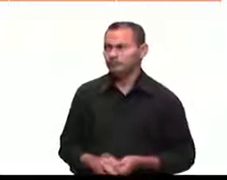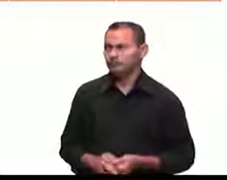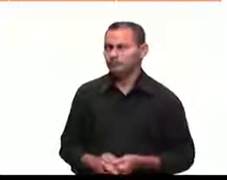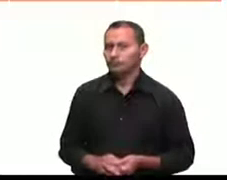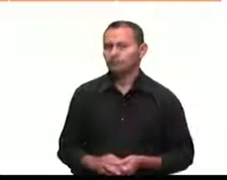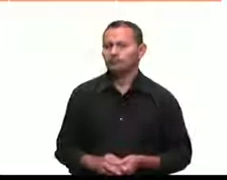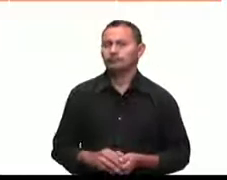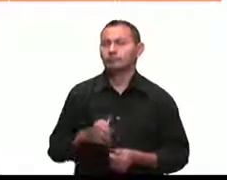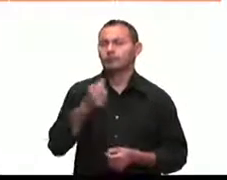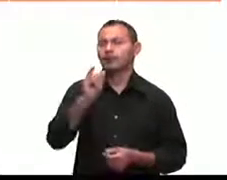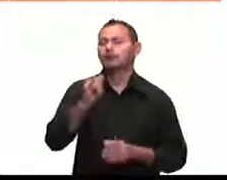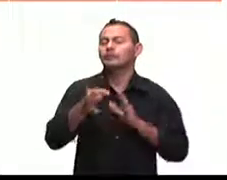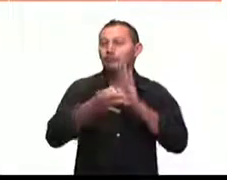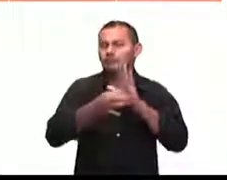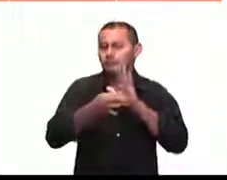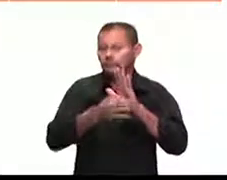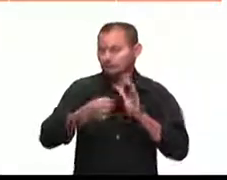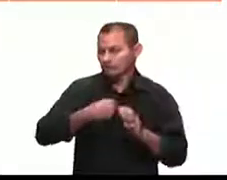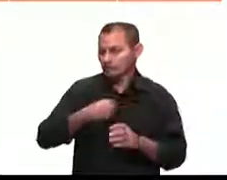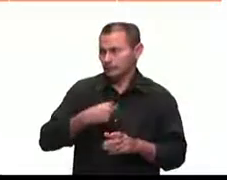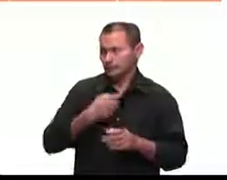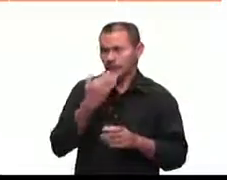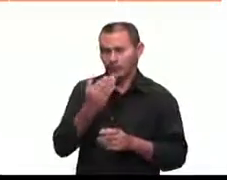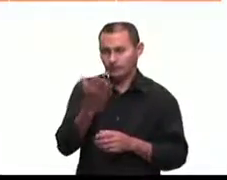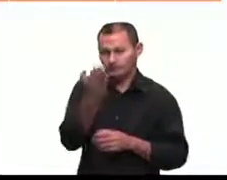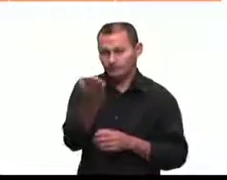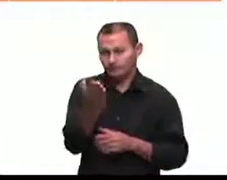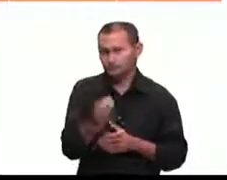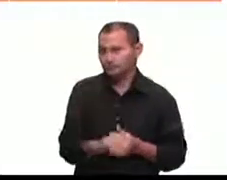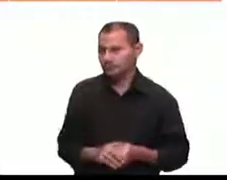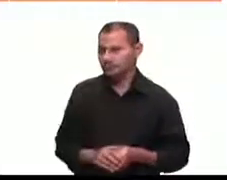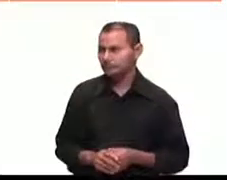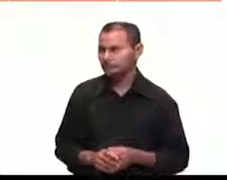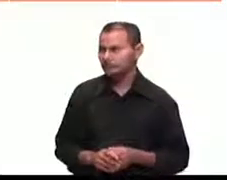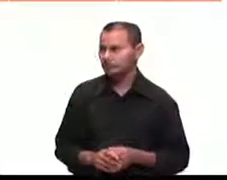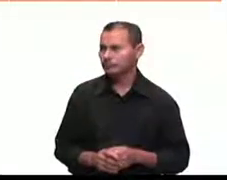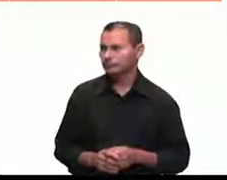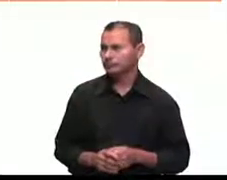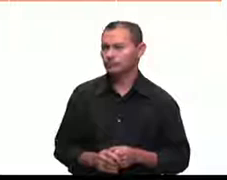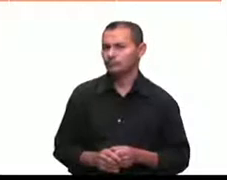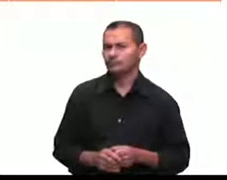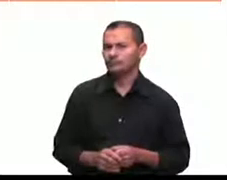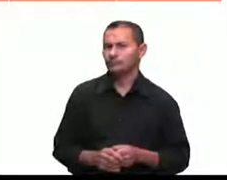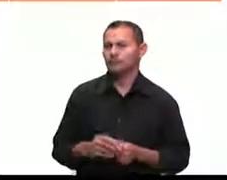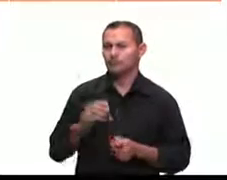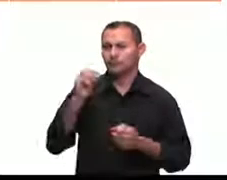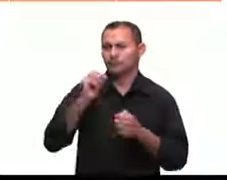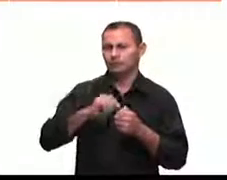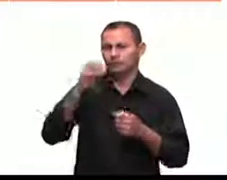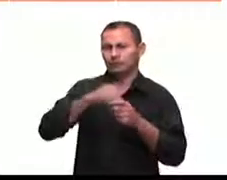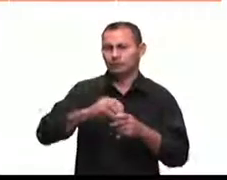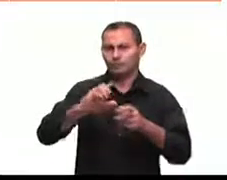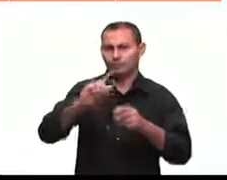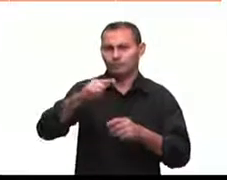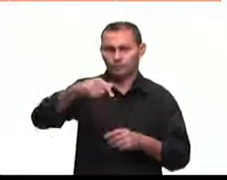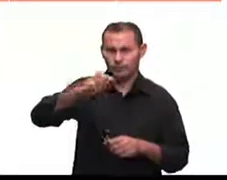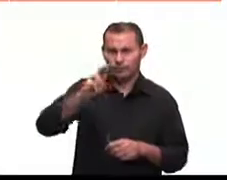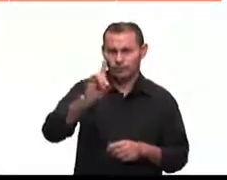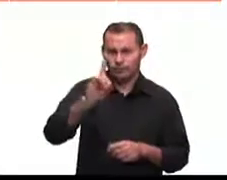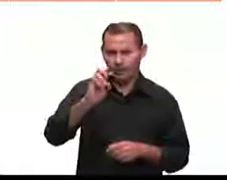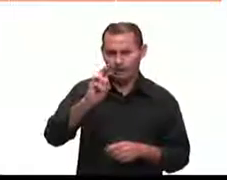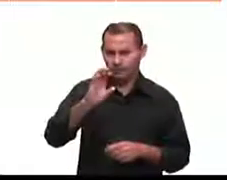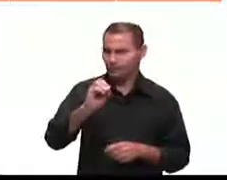E aí, uma sugestão que eu coloco para vocês é, né, aqui eu criei um quadro